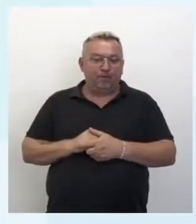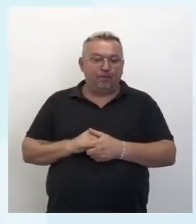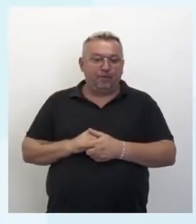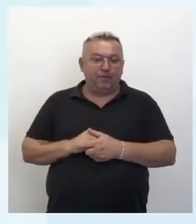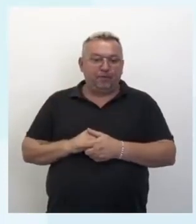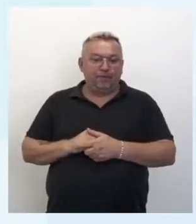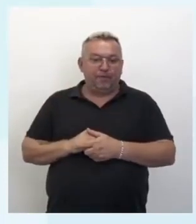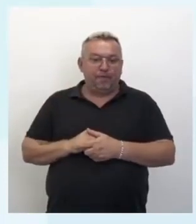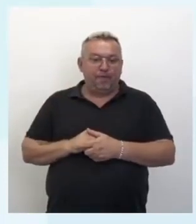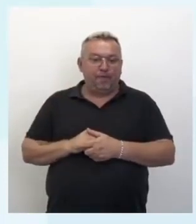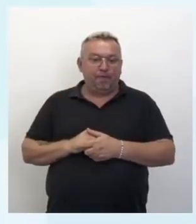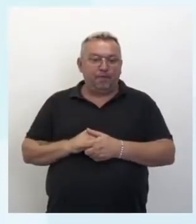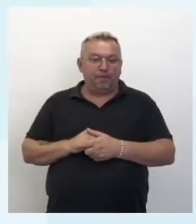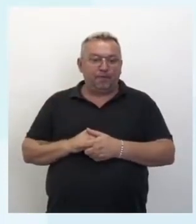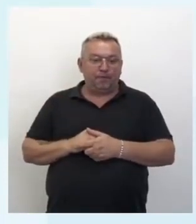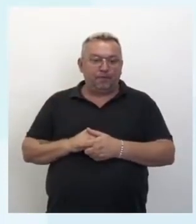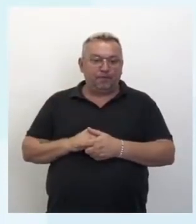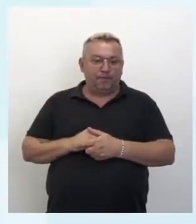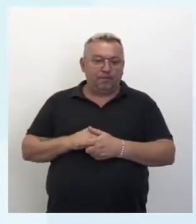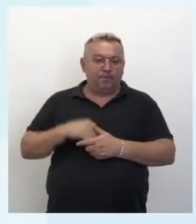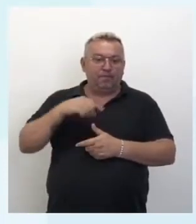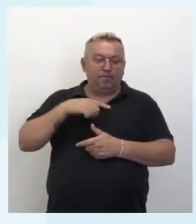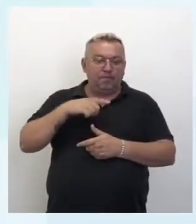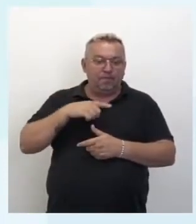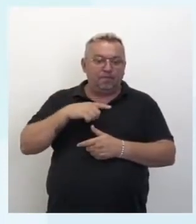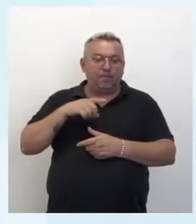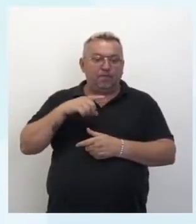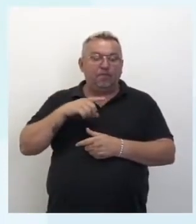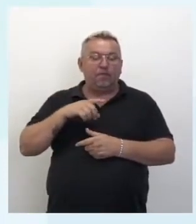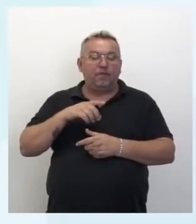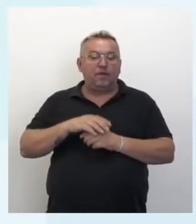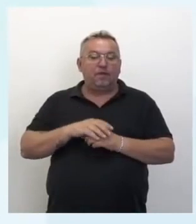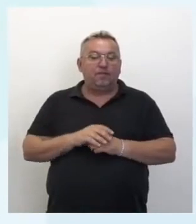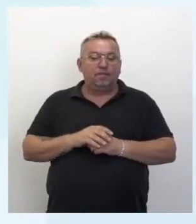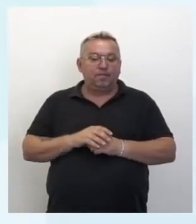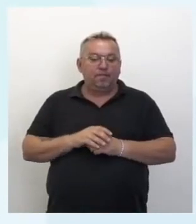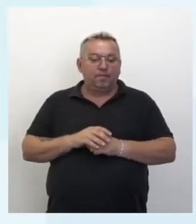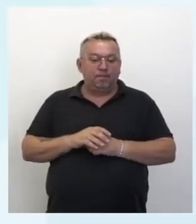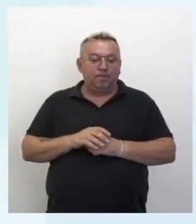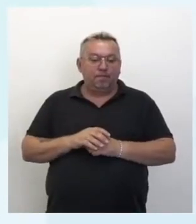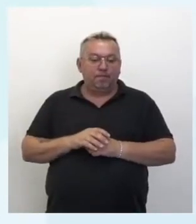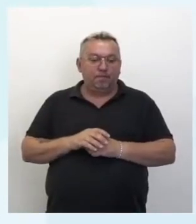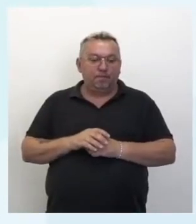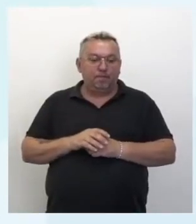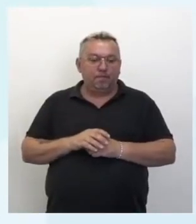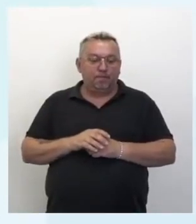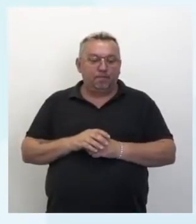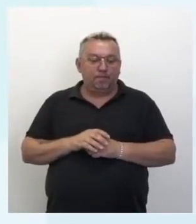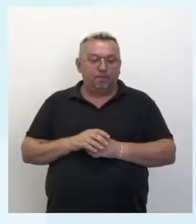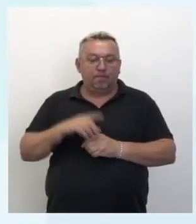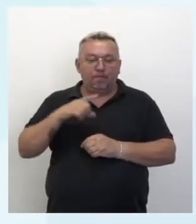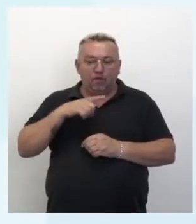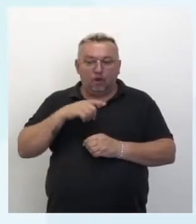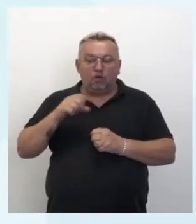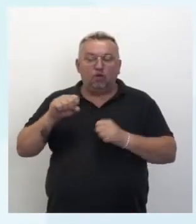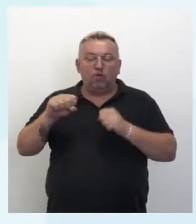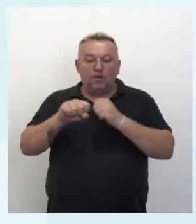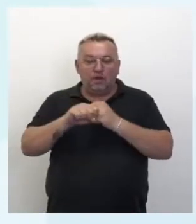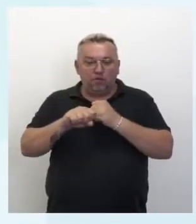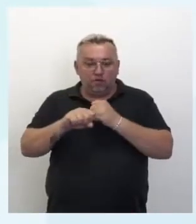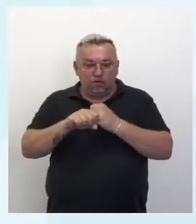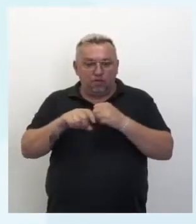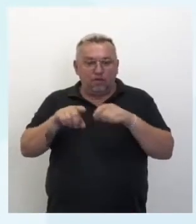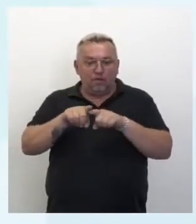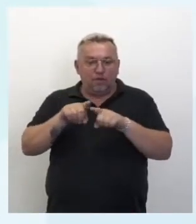aqui os nouns e pronouns. O que é isso? A gente tem os substantivos, as coisas, né? Então você tem